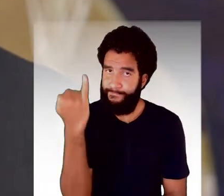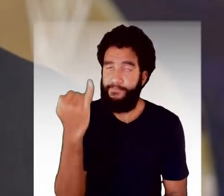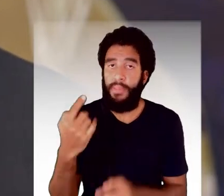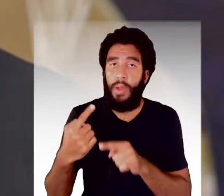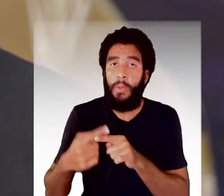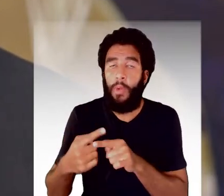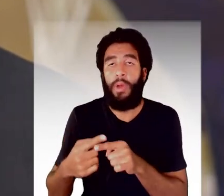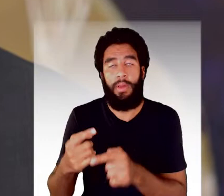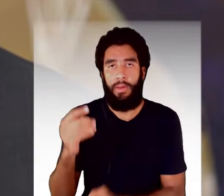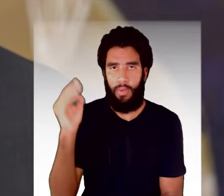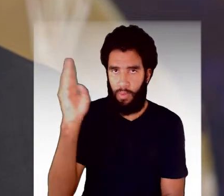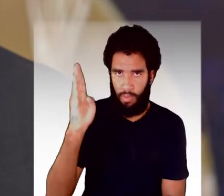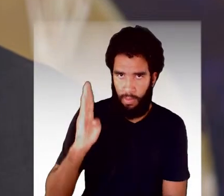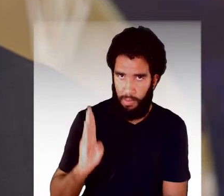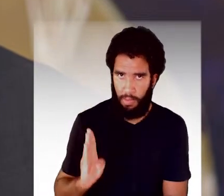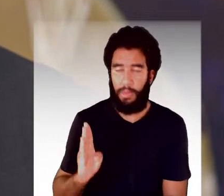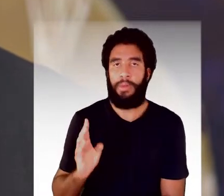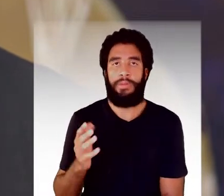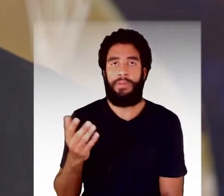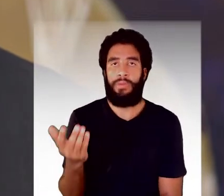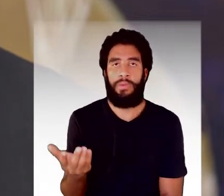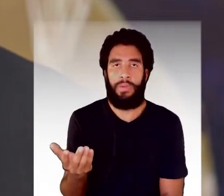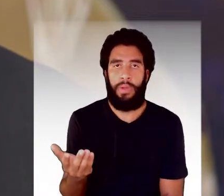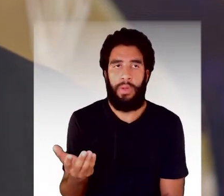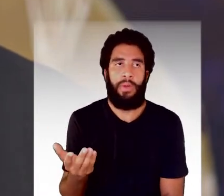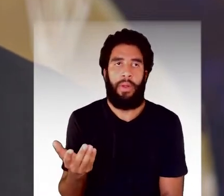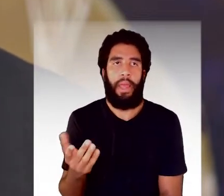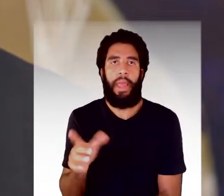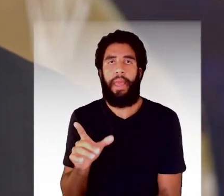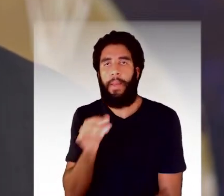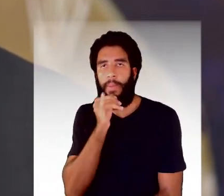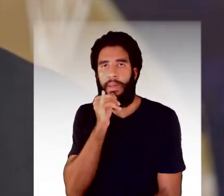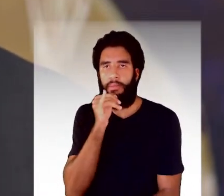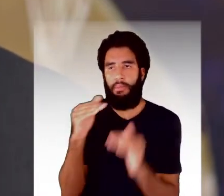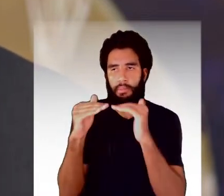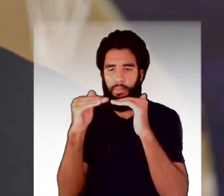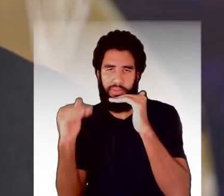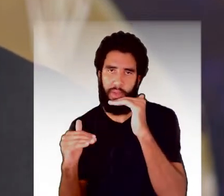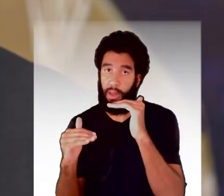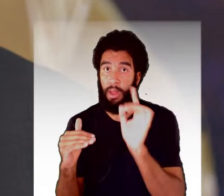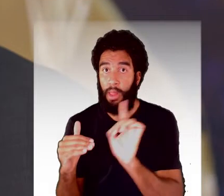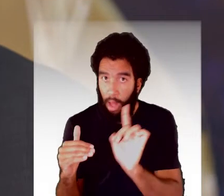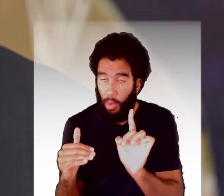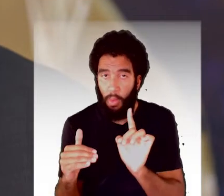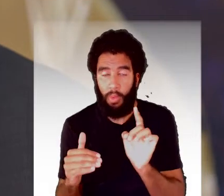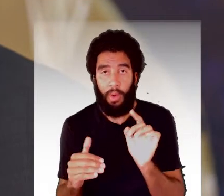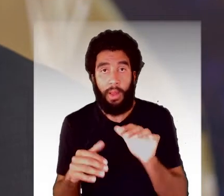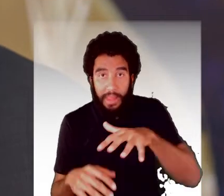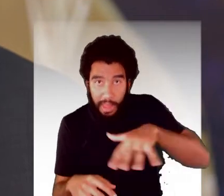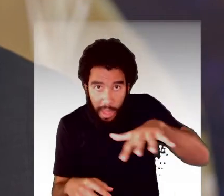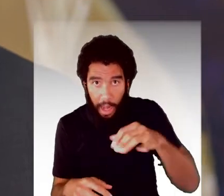ator de segunda linha, ele é importantíssimo nesse mercado. Então, a exportação